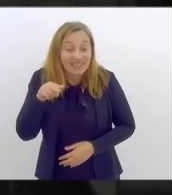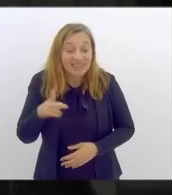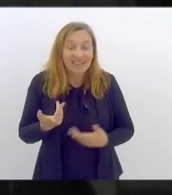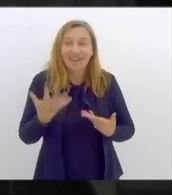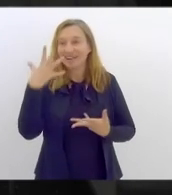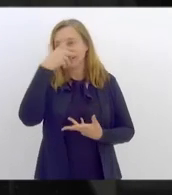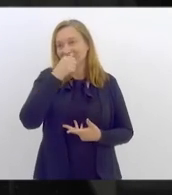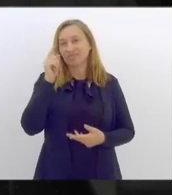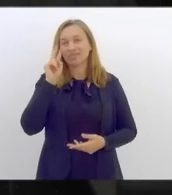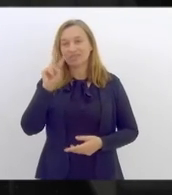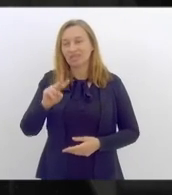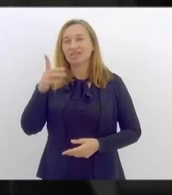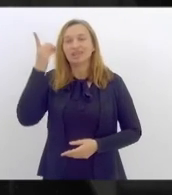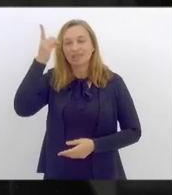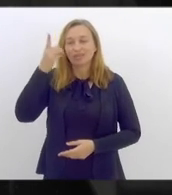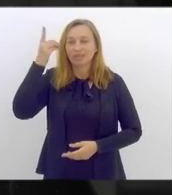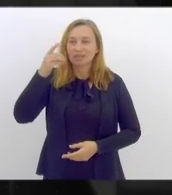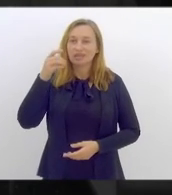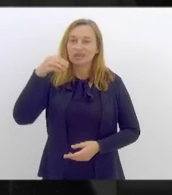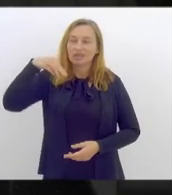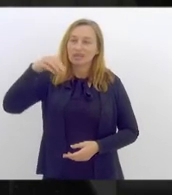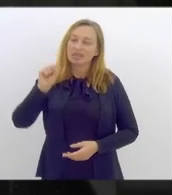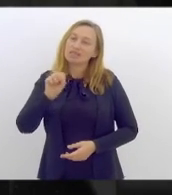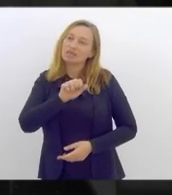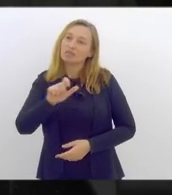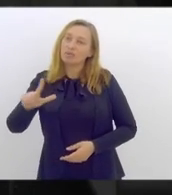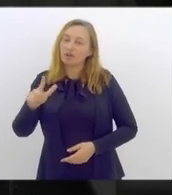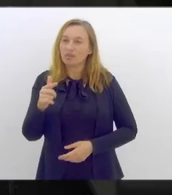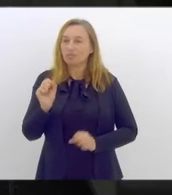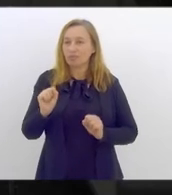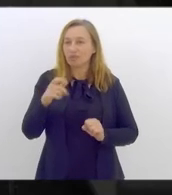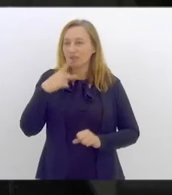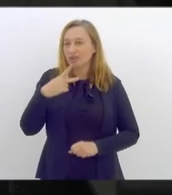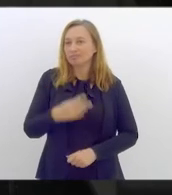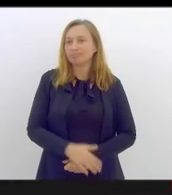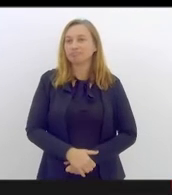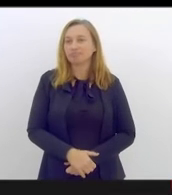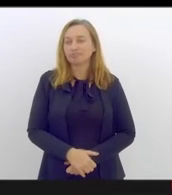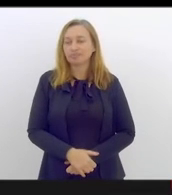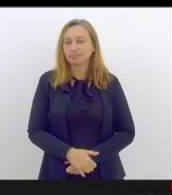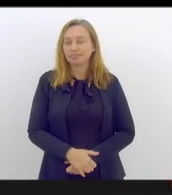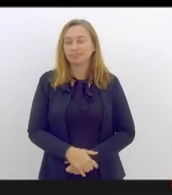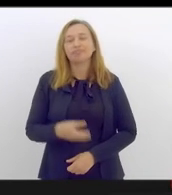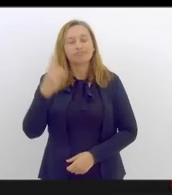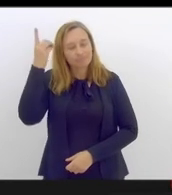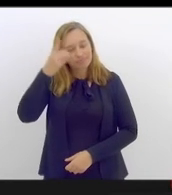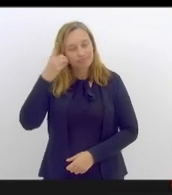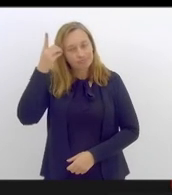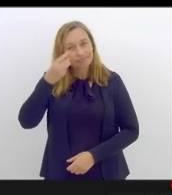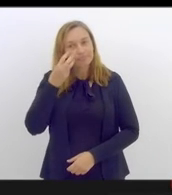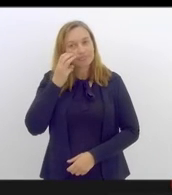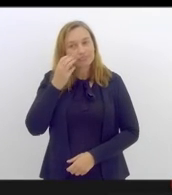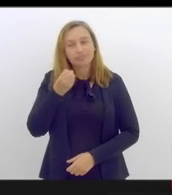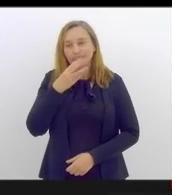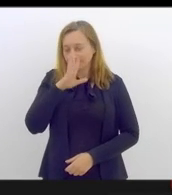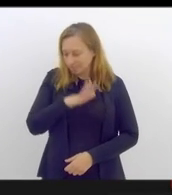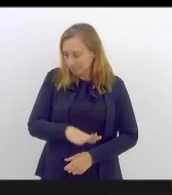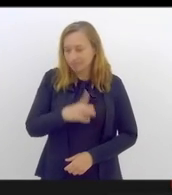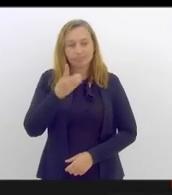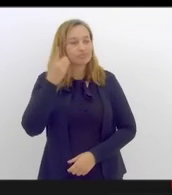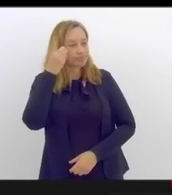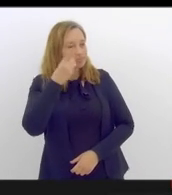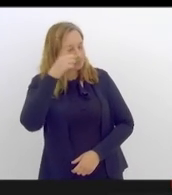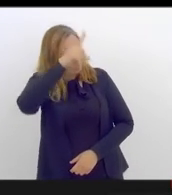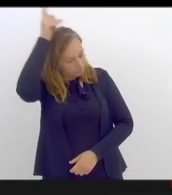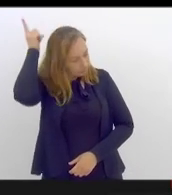muito bonito ver Deputado essa mesma Malafaia é tem a palavra por favor com acento a parte Deputado Luiz Paulo